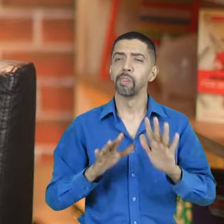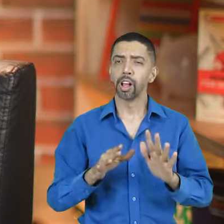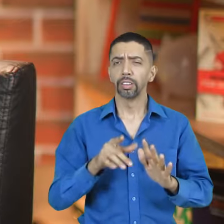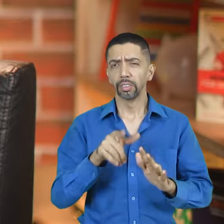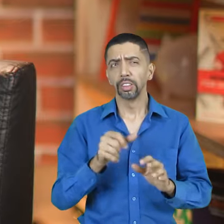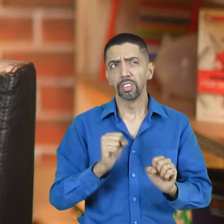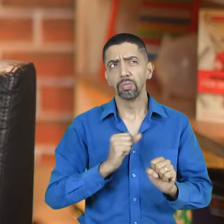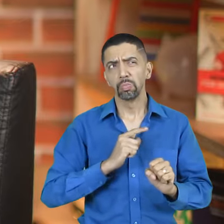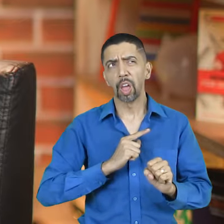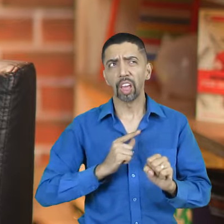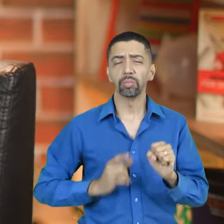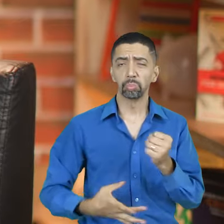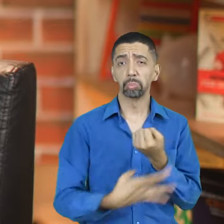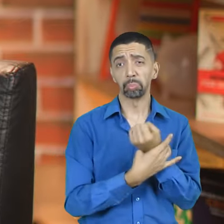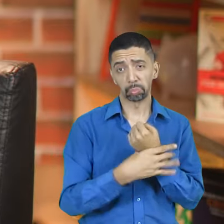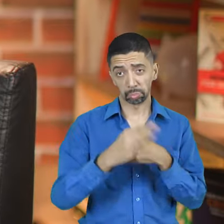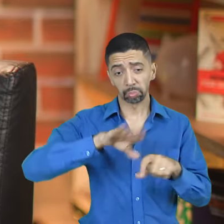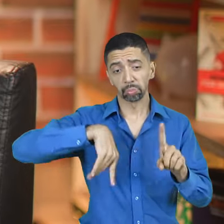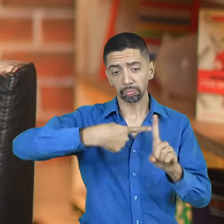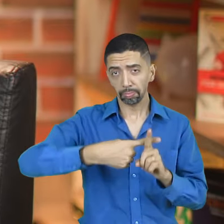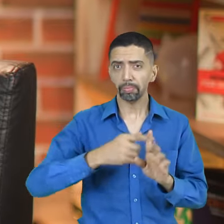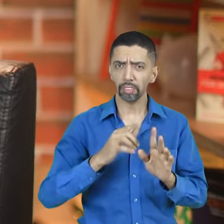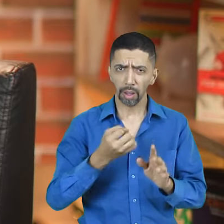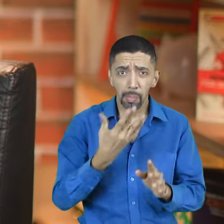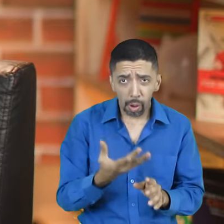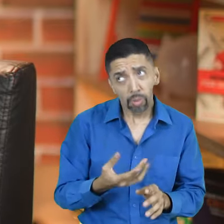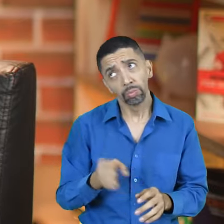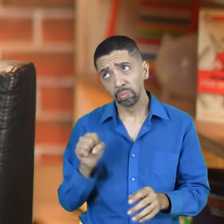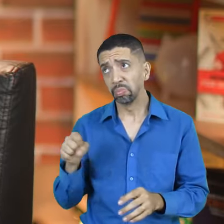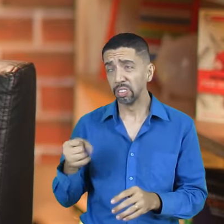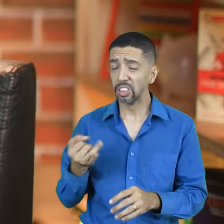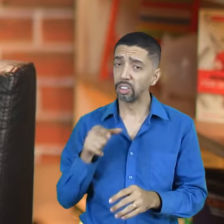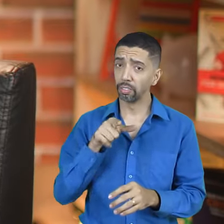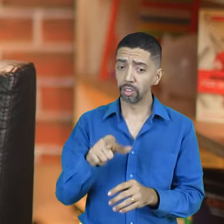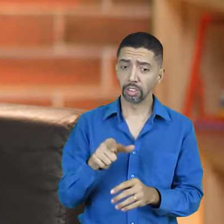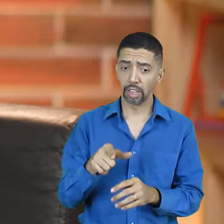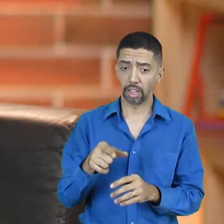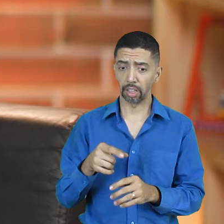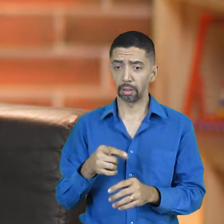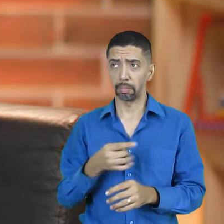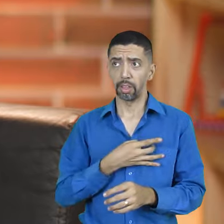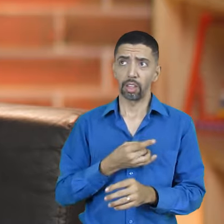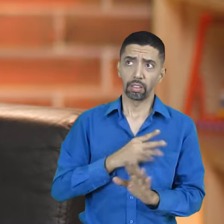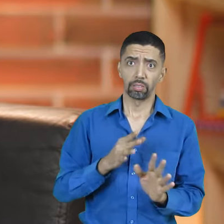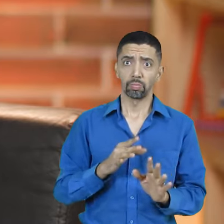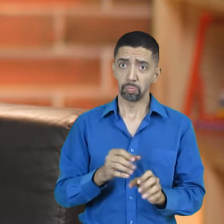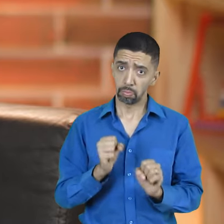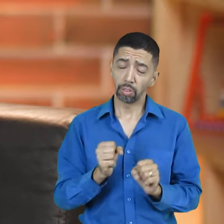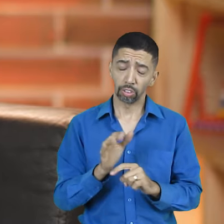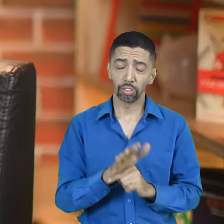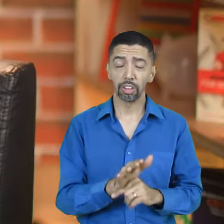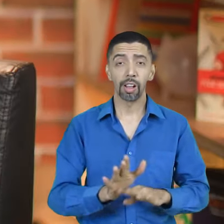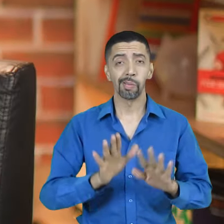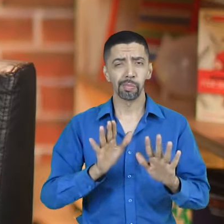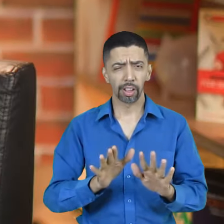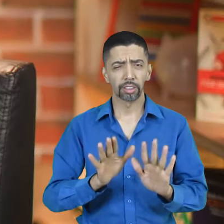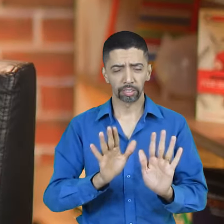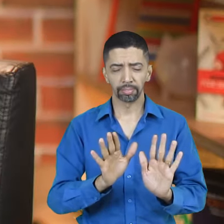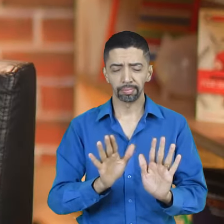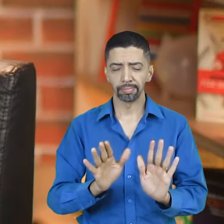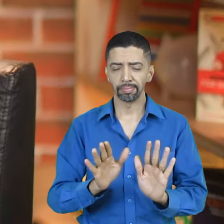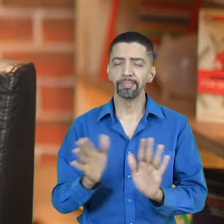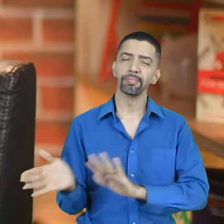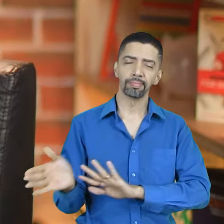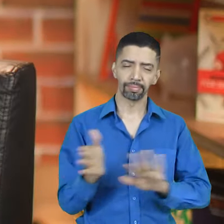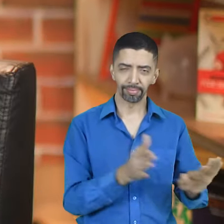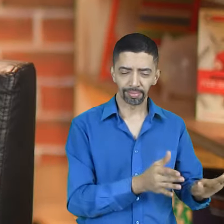é suficiente? Sim, para alguém que quer ser conservador, isso é mais que suficiente. Mas existe o risco ainda, ok? Mas vamos voltar